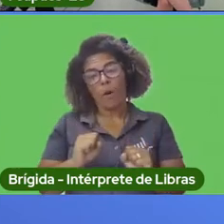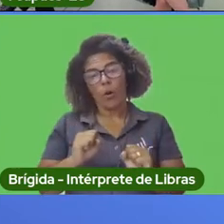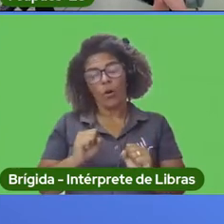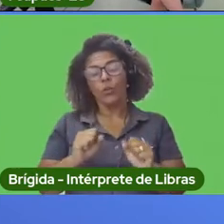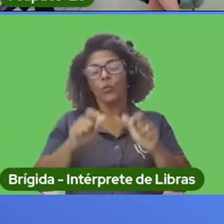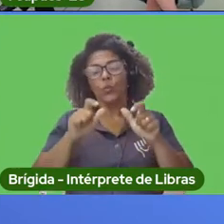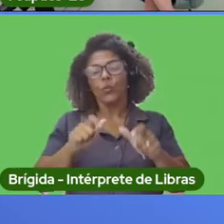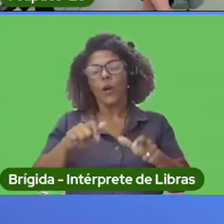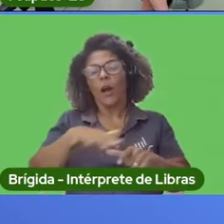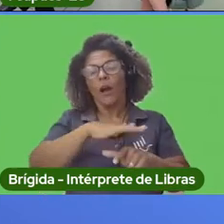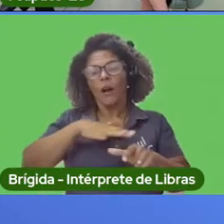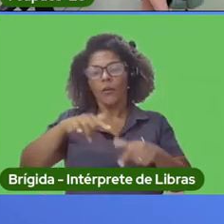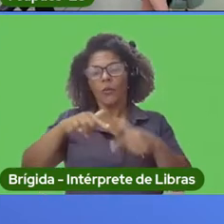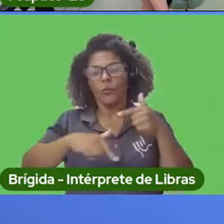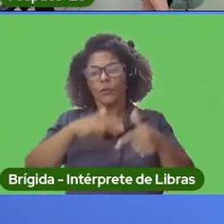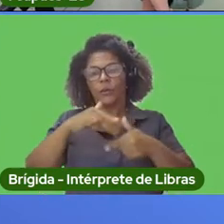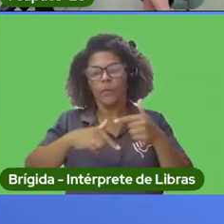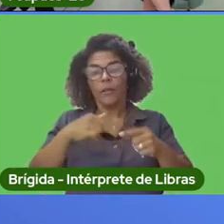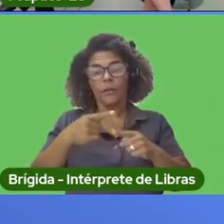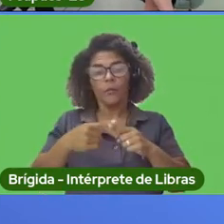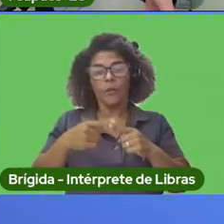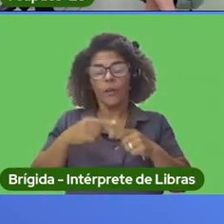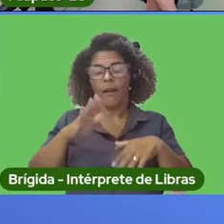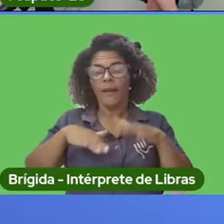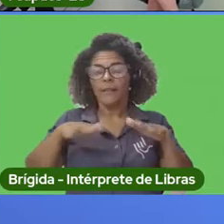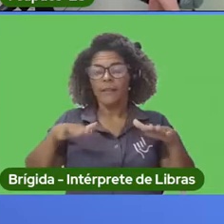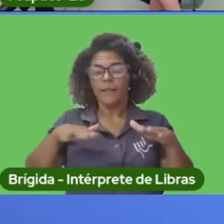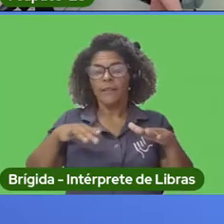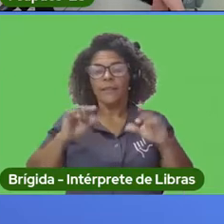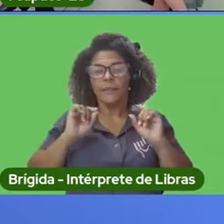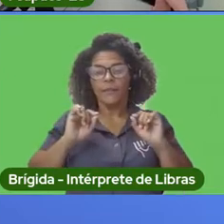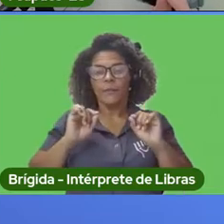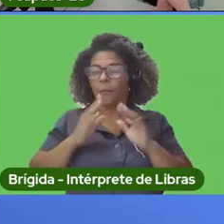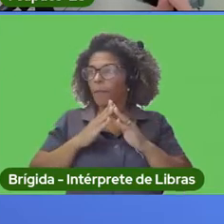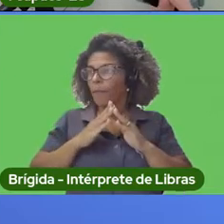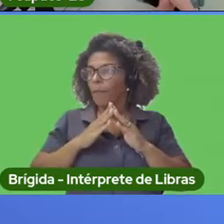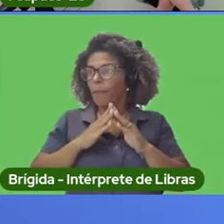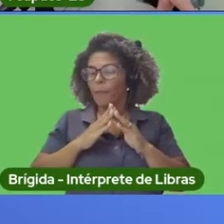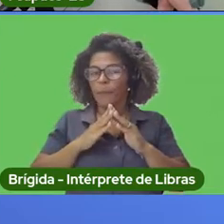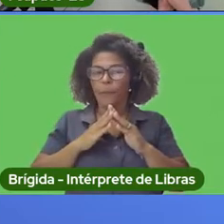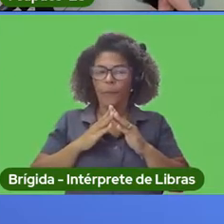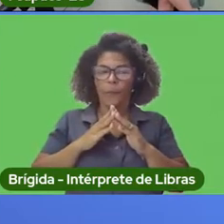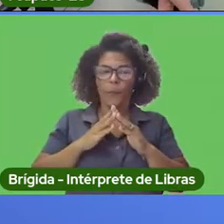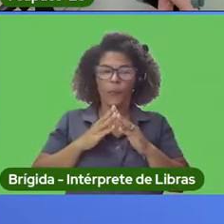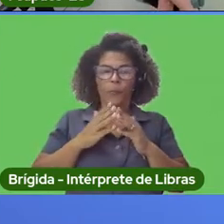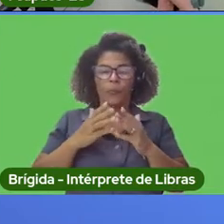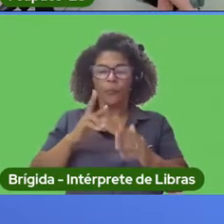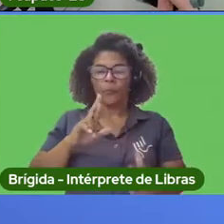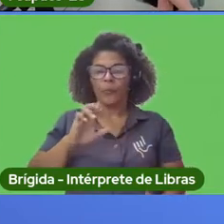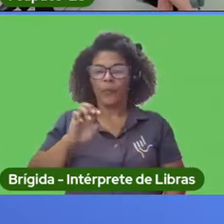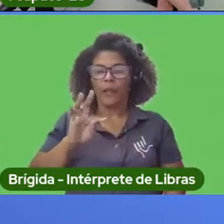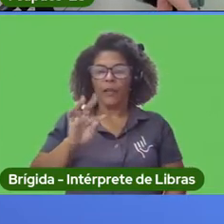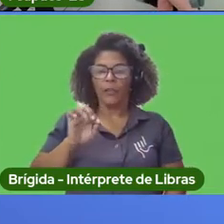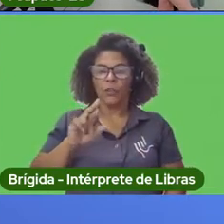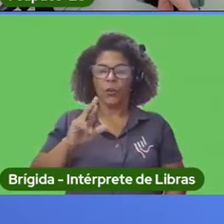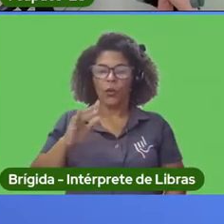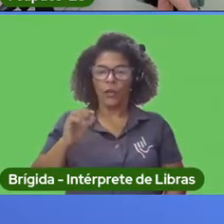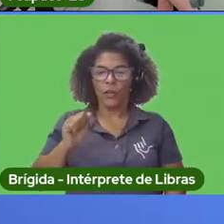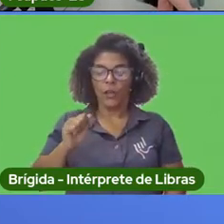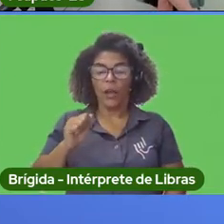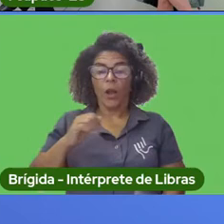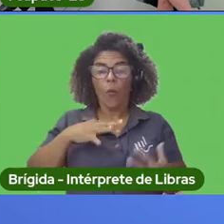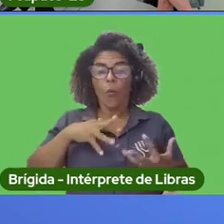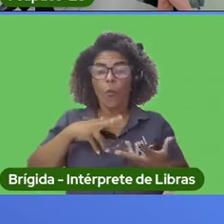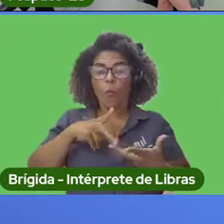de trabalho, porque é aquilo que a gente traz, né, como retórica. Um mundo acessível, ele é um